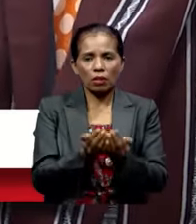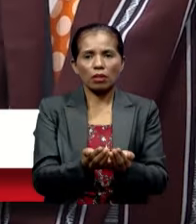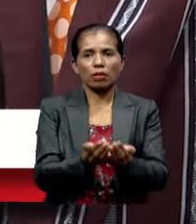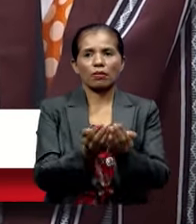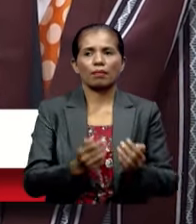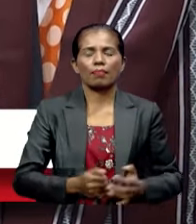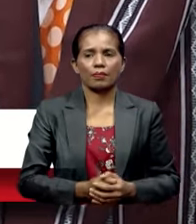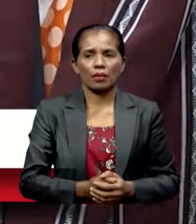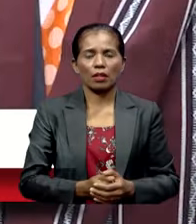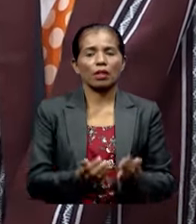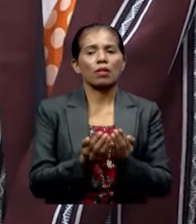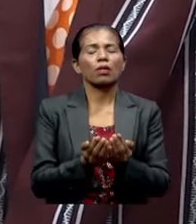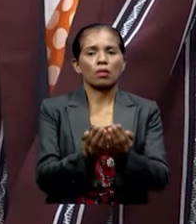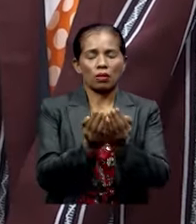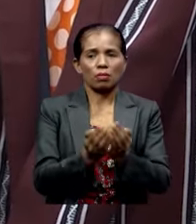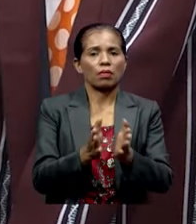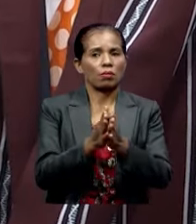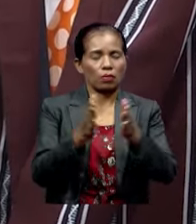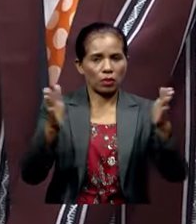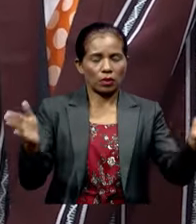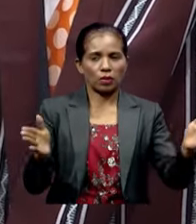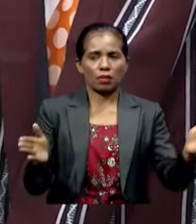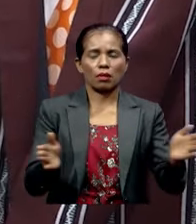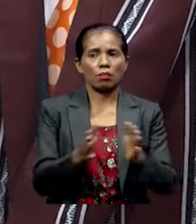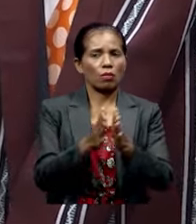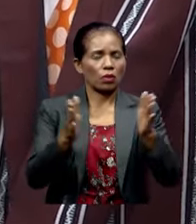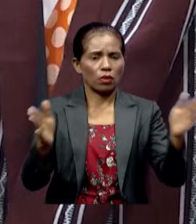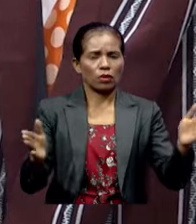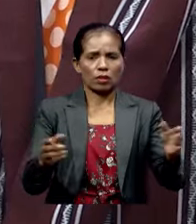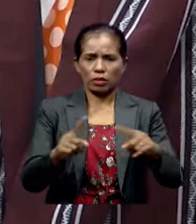Ro no be bot, bot teus oi oi.